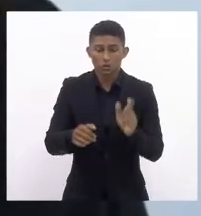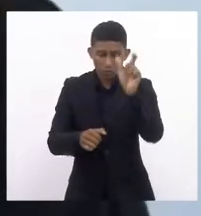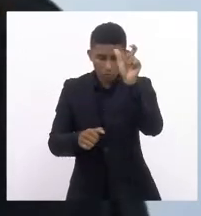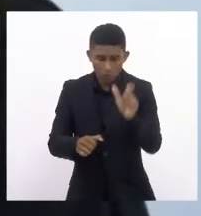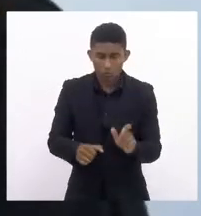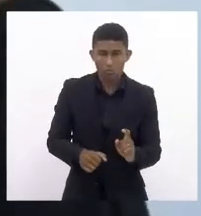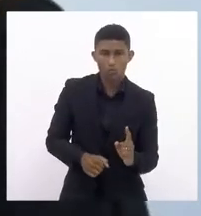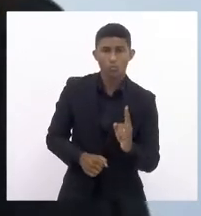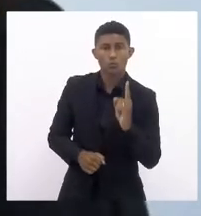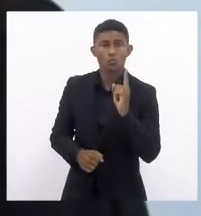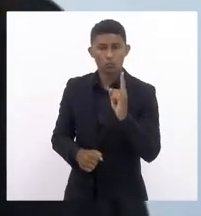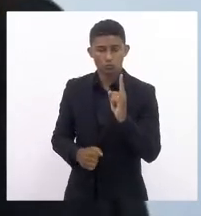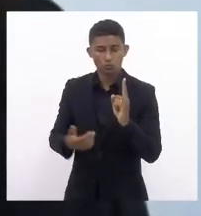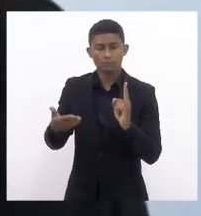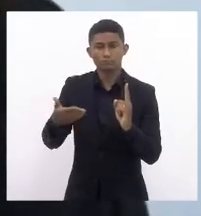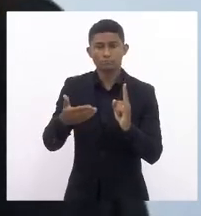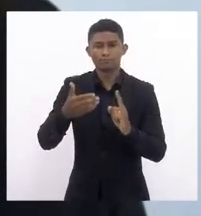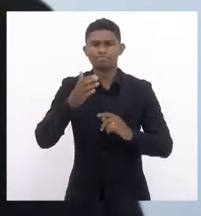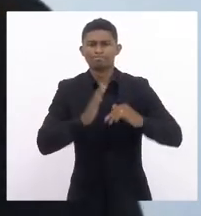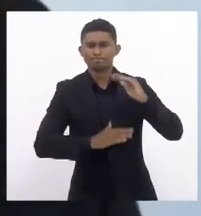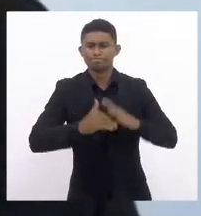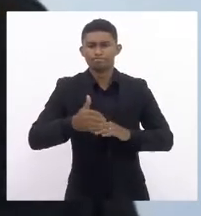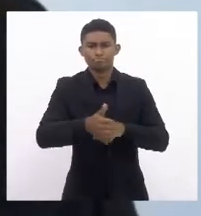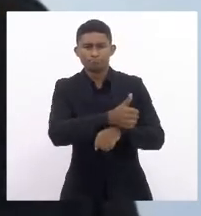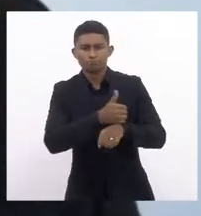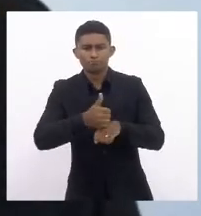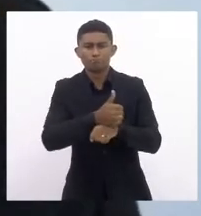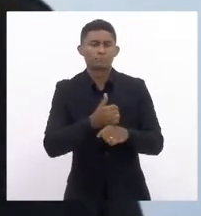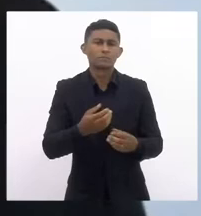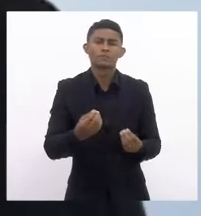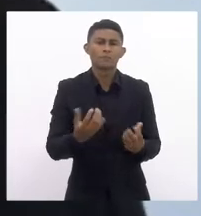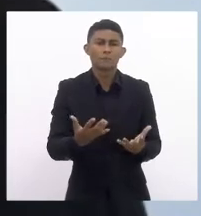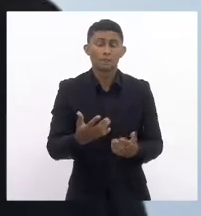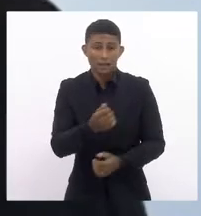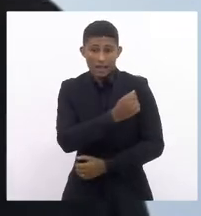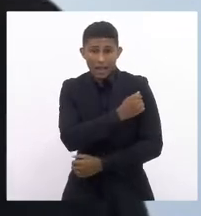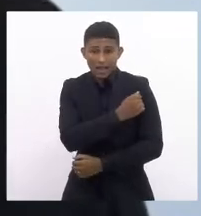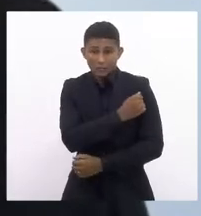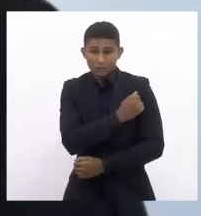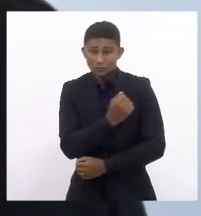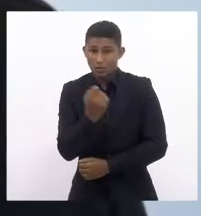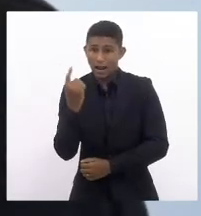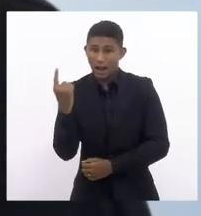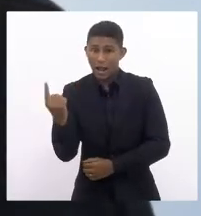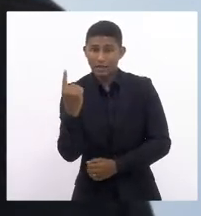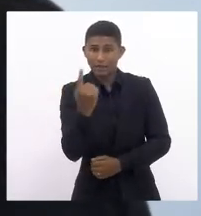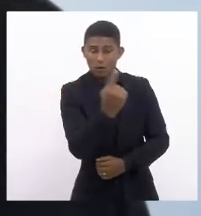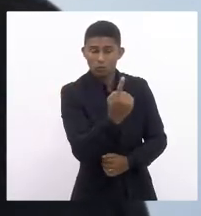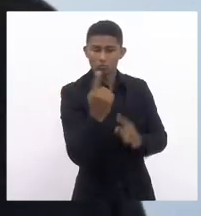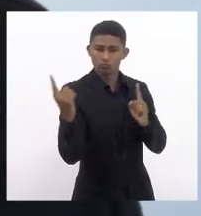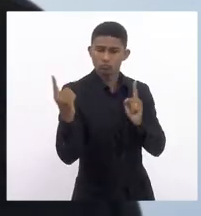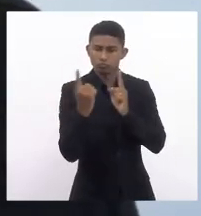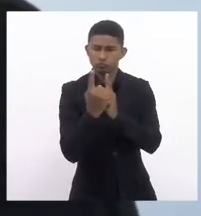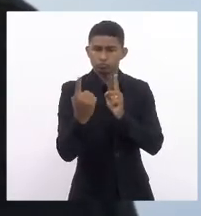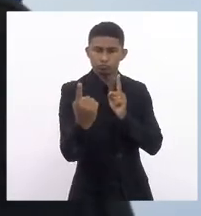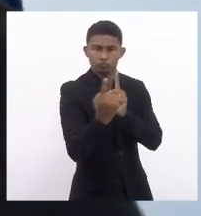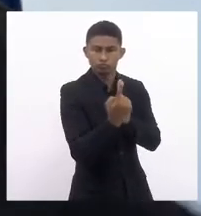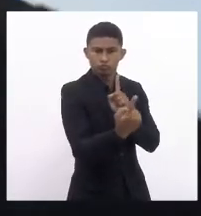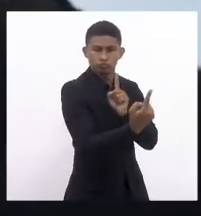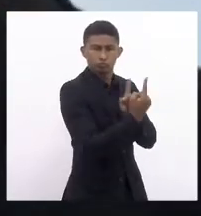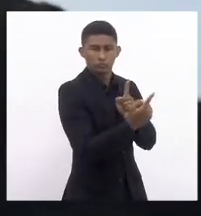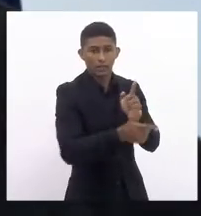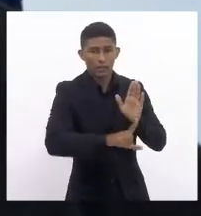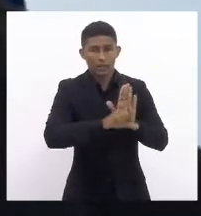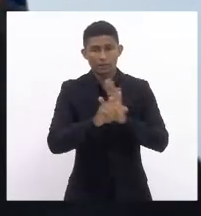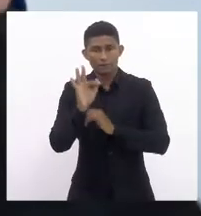atendimento educacional especializado para cada aluno com deficiência. Está lá na Lei